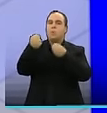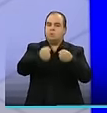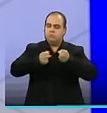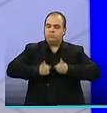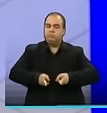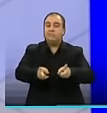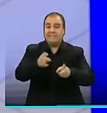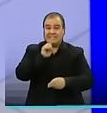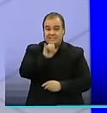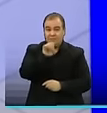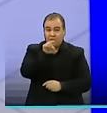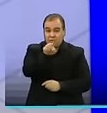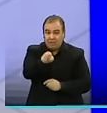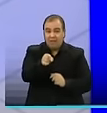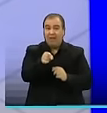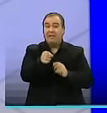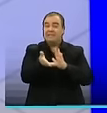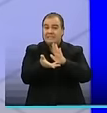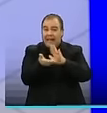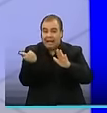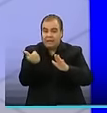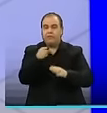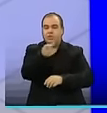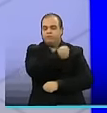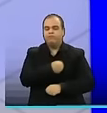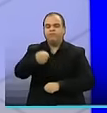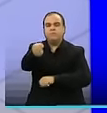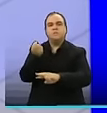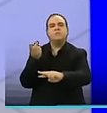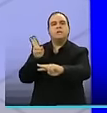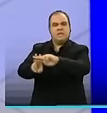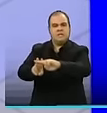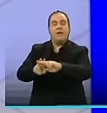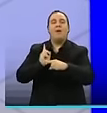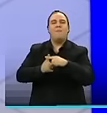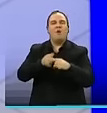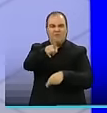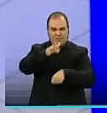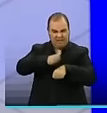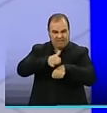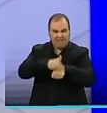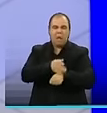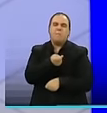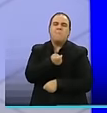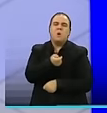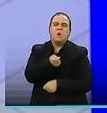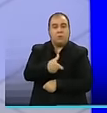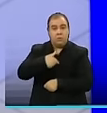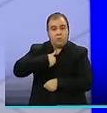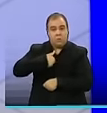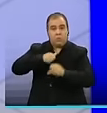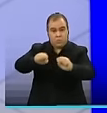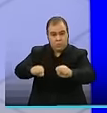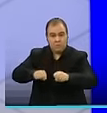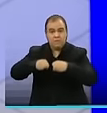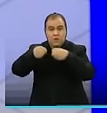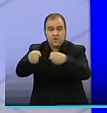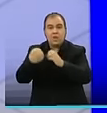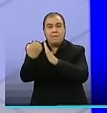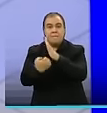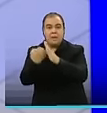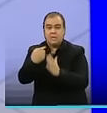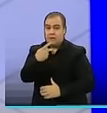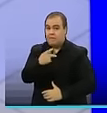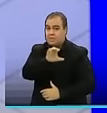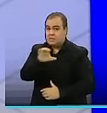Porque se você sair, você vai para a cadeia pelo pouco que você fez. Eu nem vou entrar demais. Não foi eu que defendi empresa do